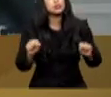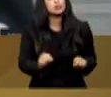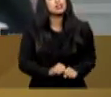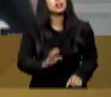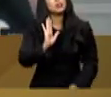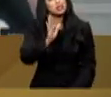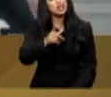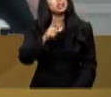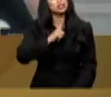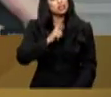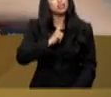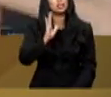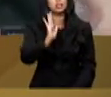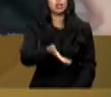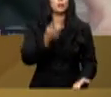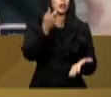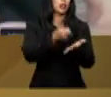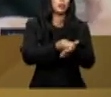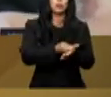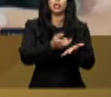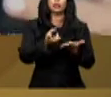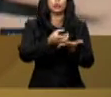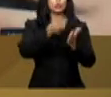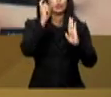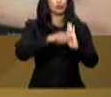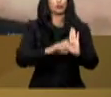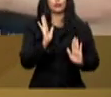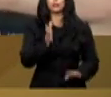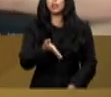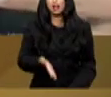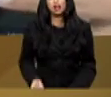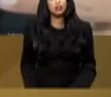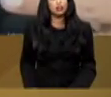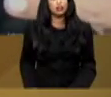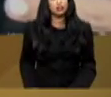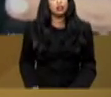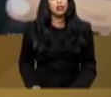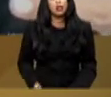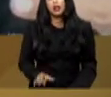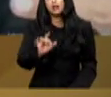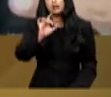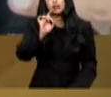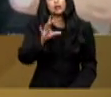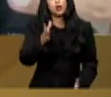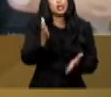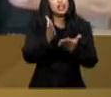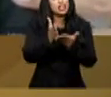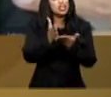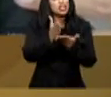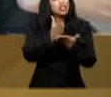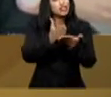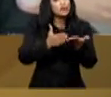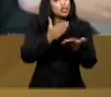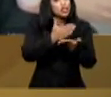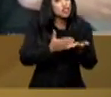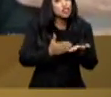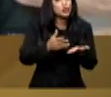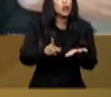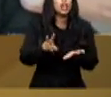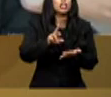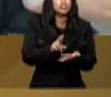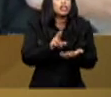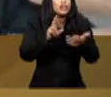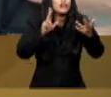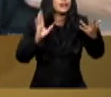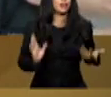a incidência desses tributos. Só que eles eram repartidos diferentemente.